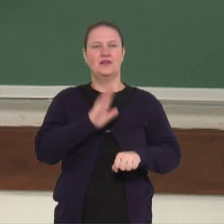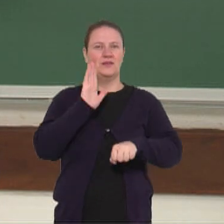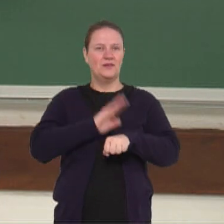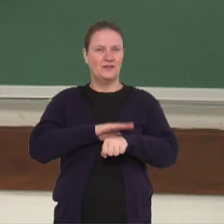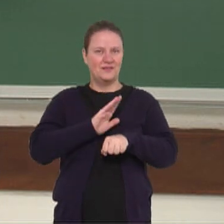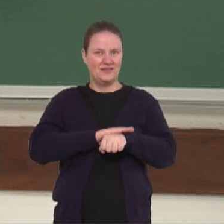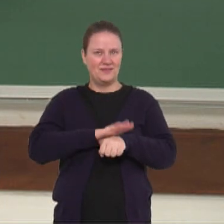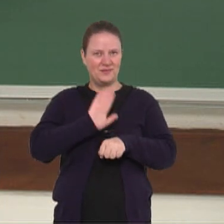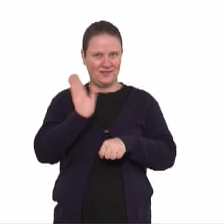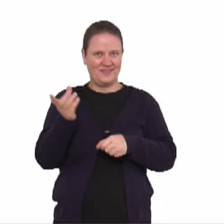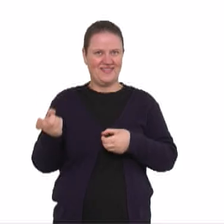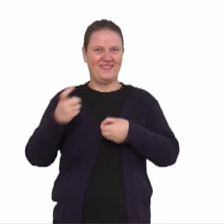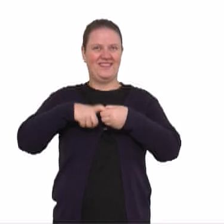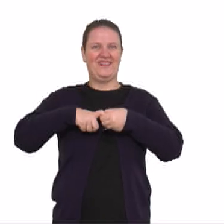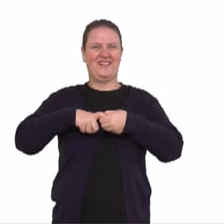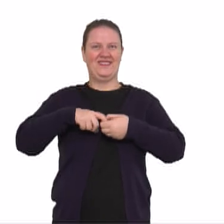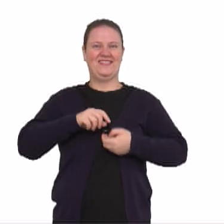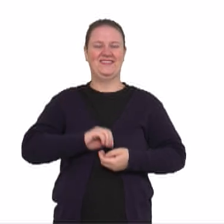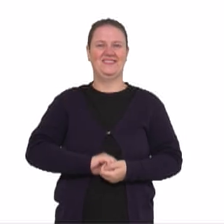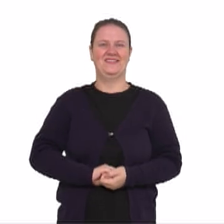vocês responderem.